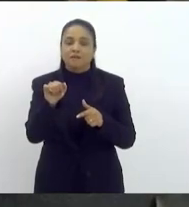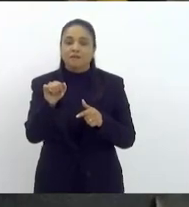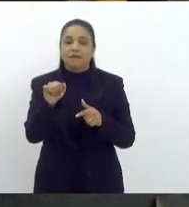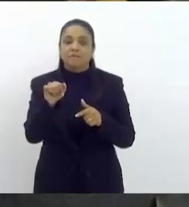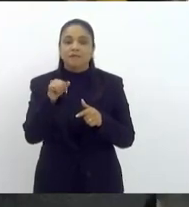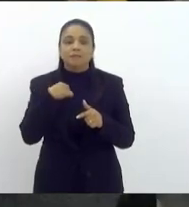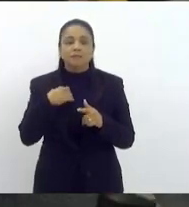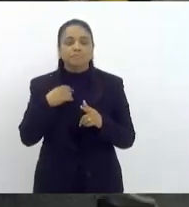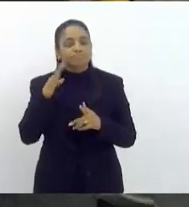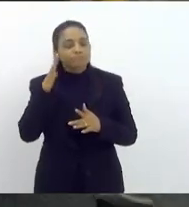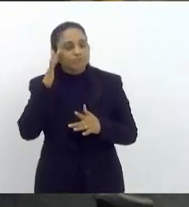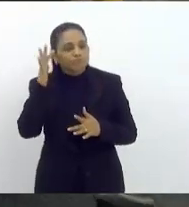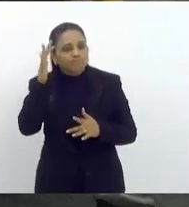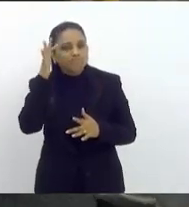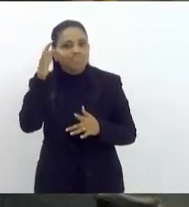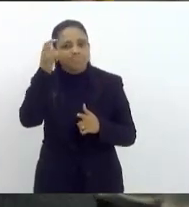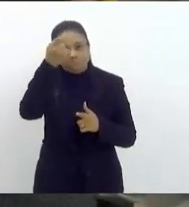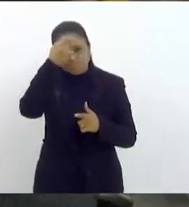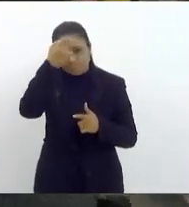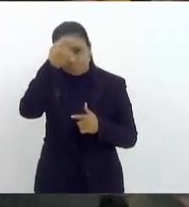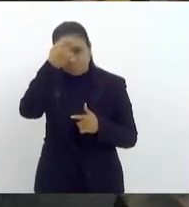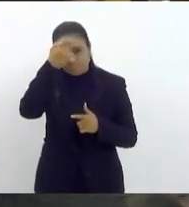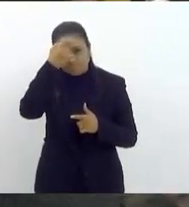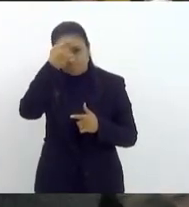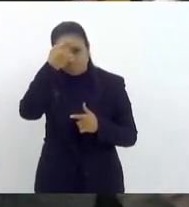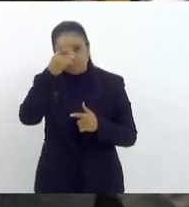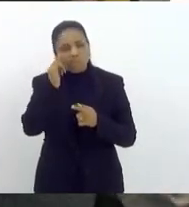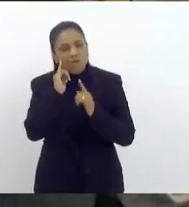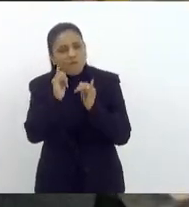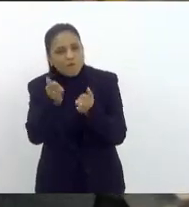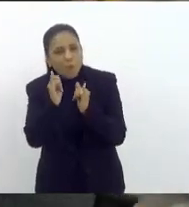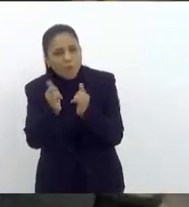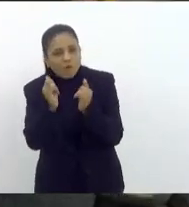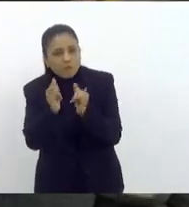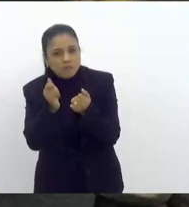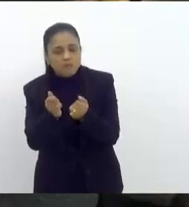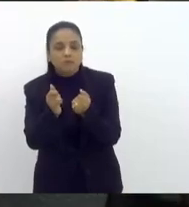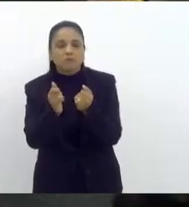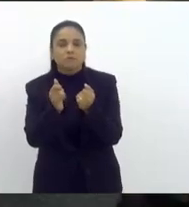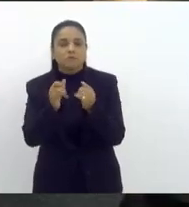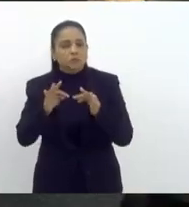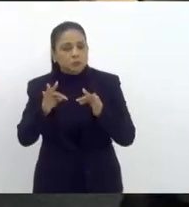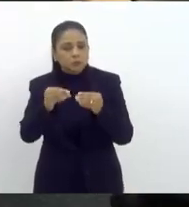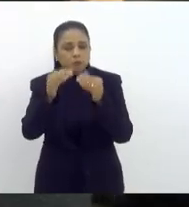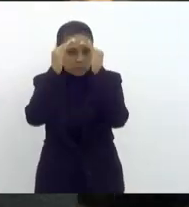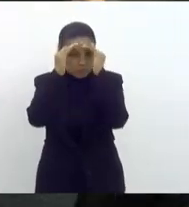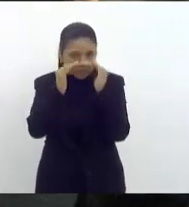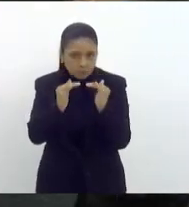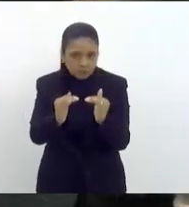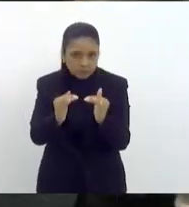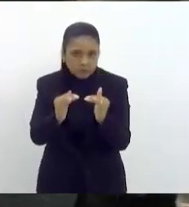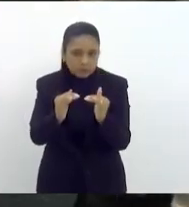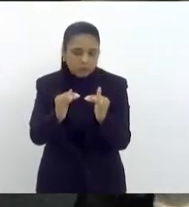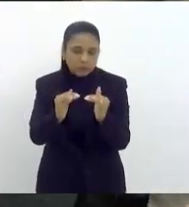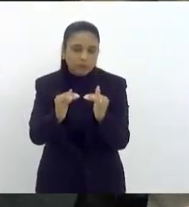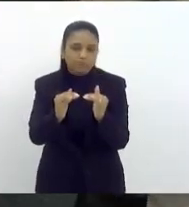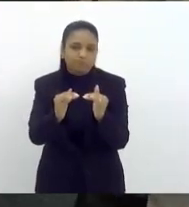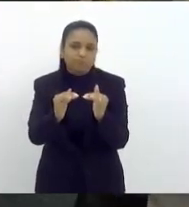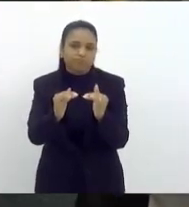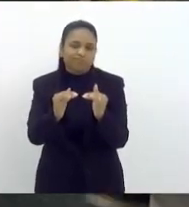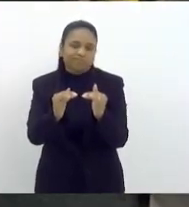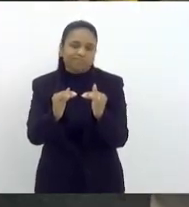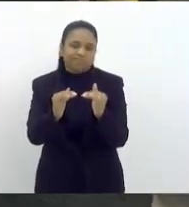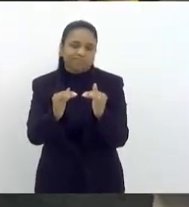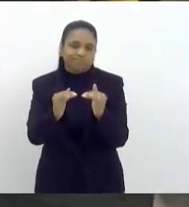um programa de conscientização de informação para que todos sejam respeitados em todas as esferas